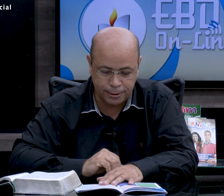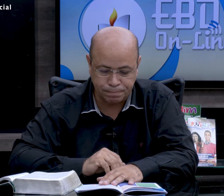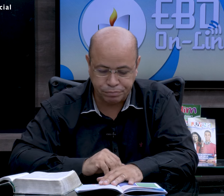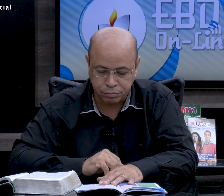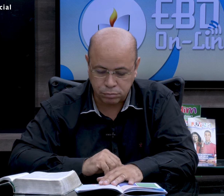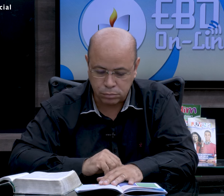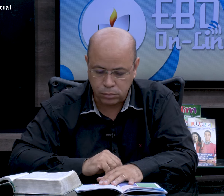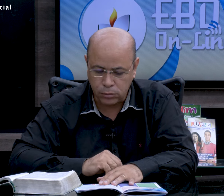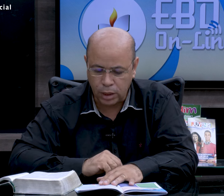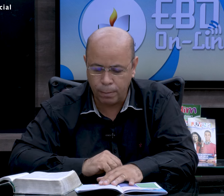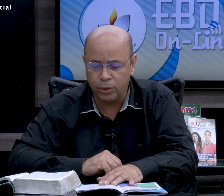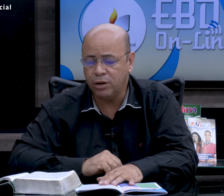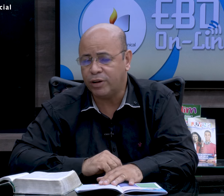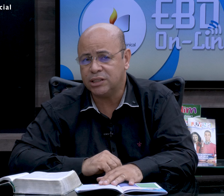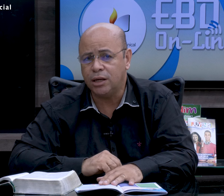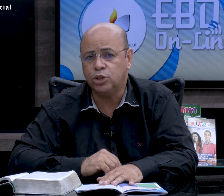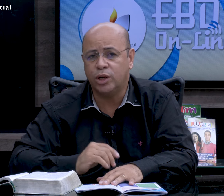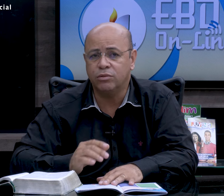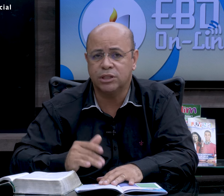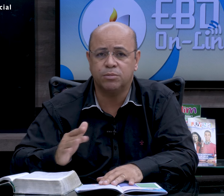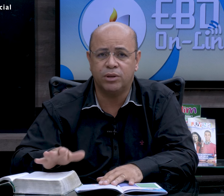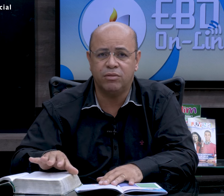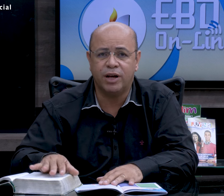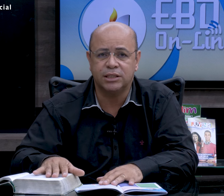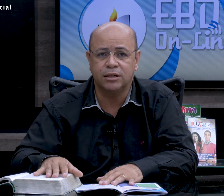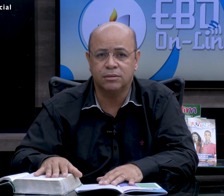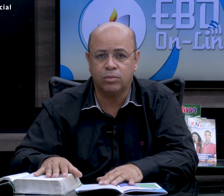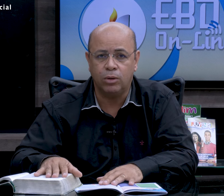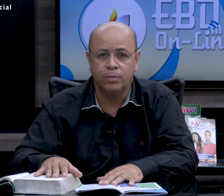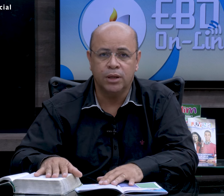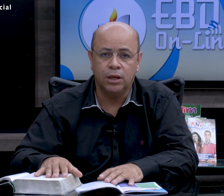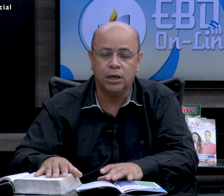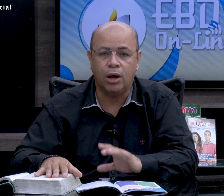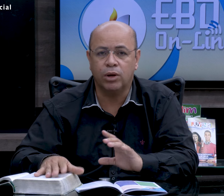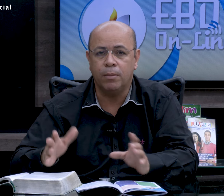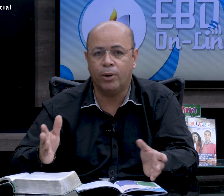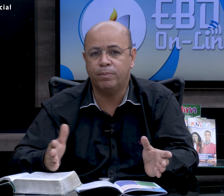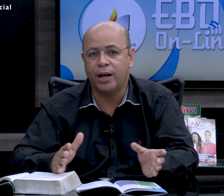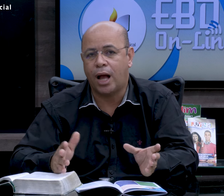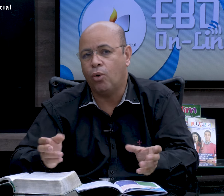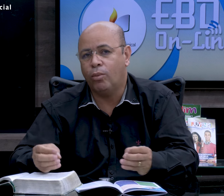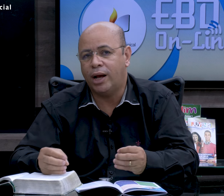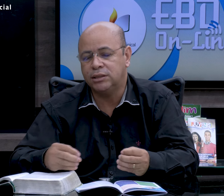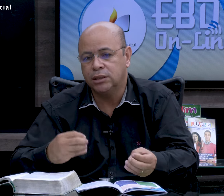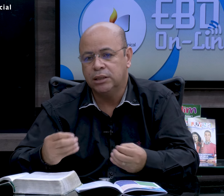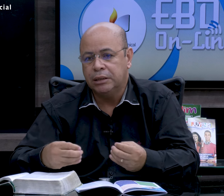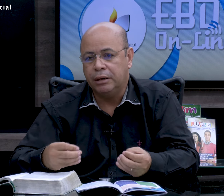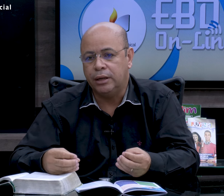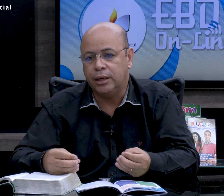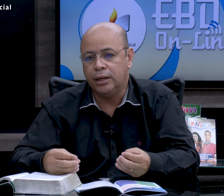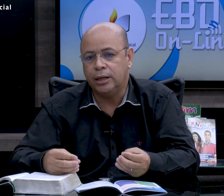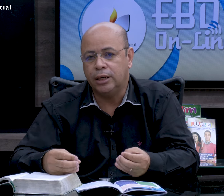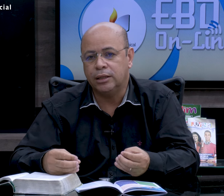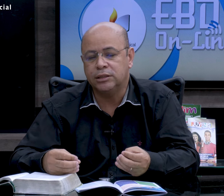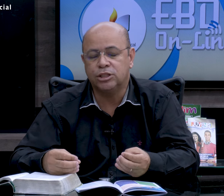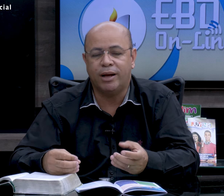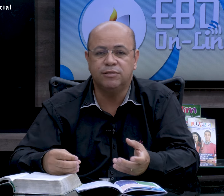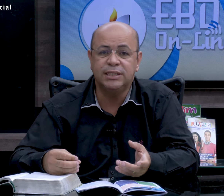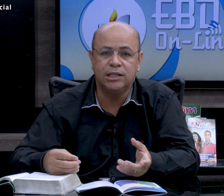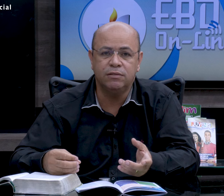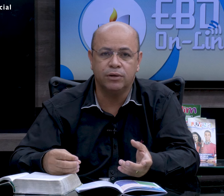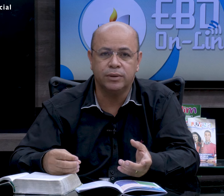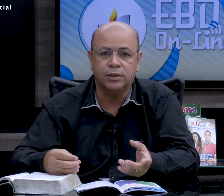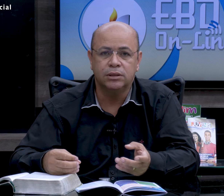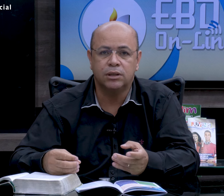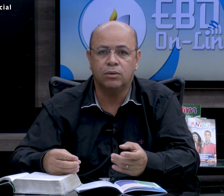gente vai poder fazer isso aí vocês podem fazer tá bom E alguém pode pegar algo mais eh que seja